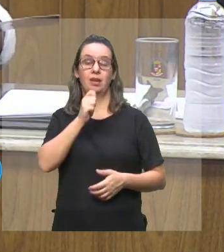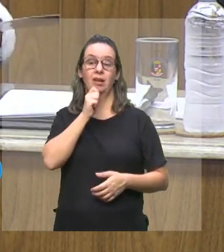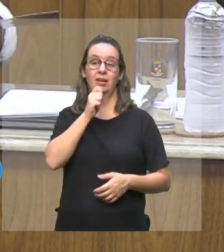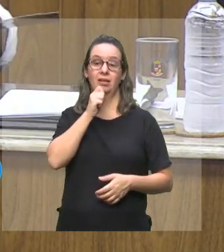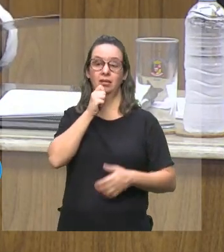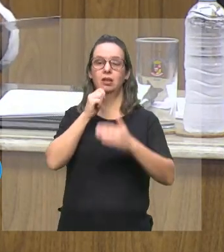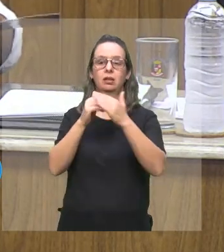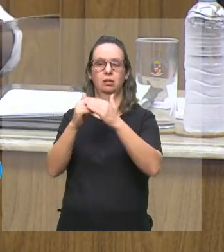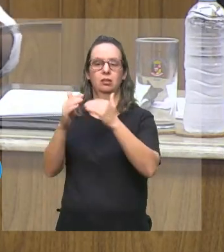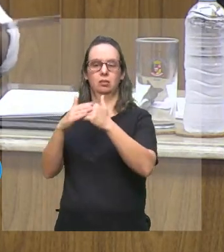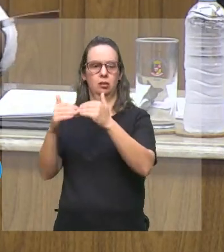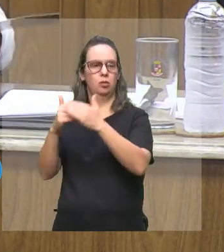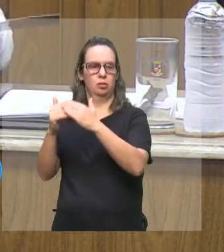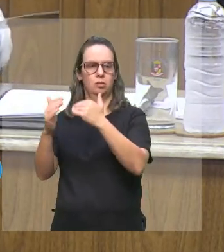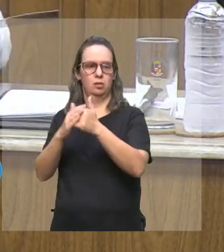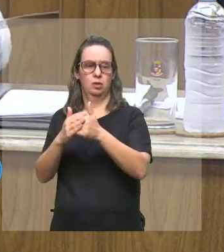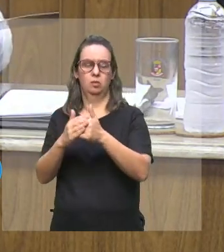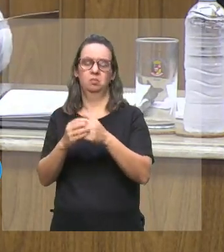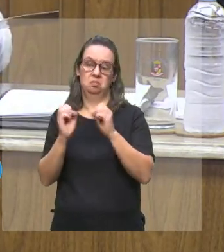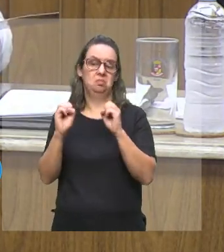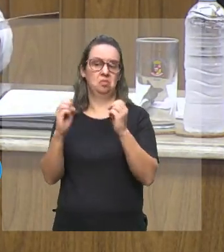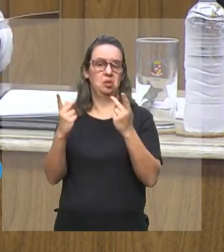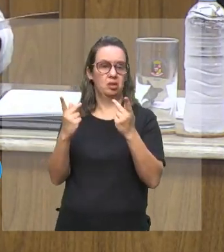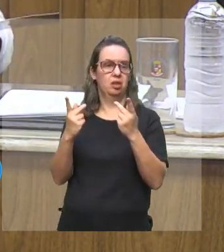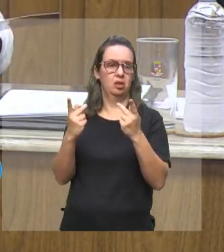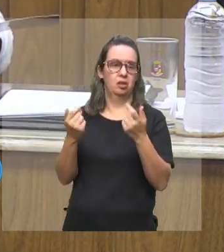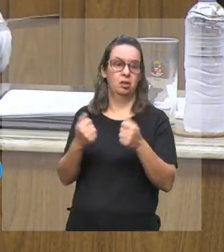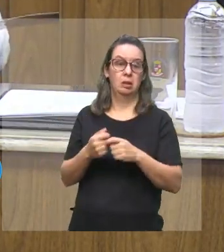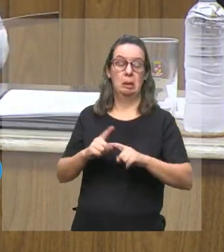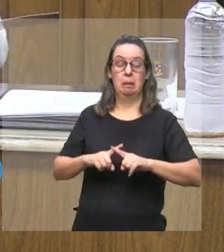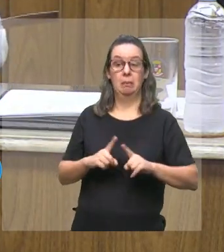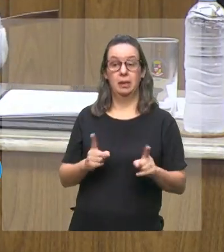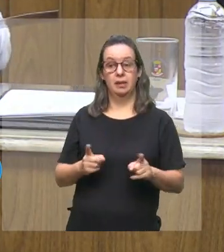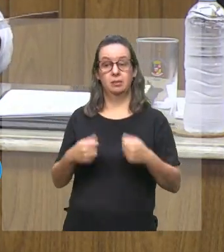coisas sem terminar. Foi assim no ambulatório